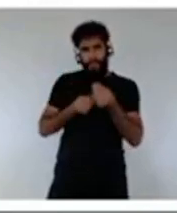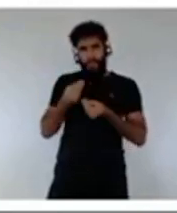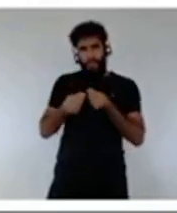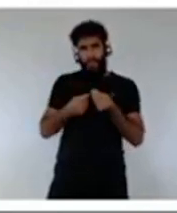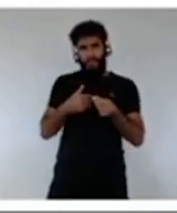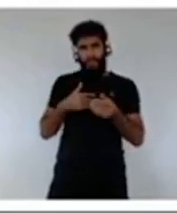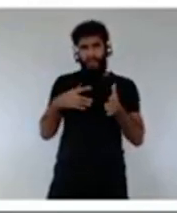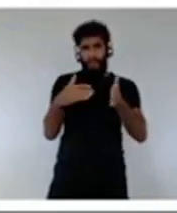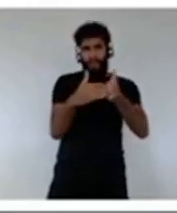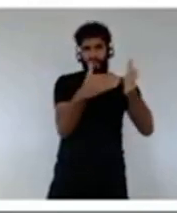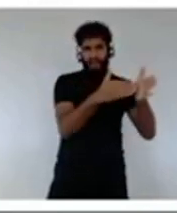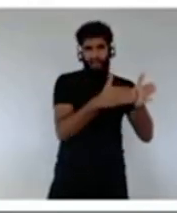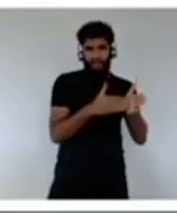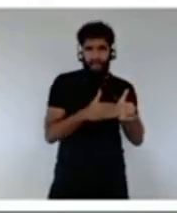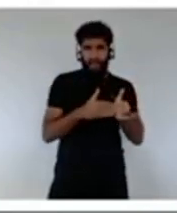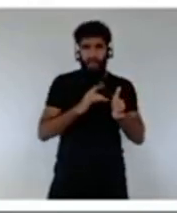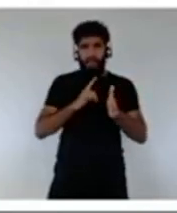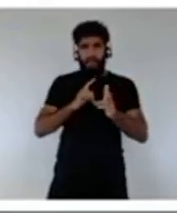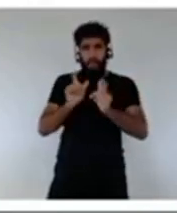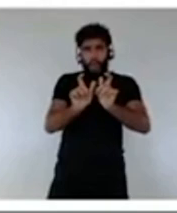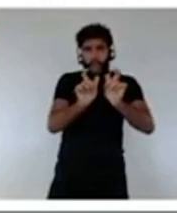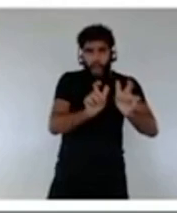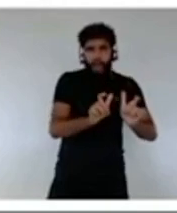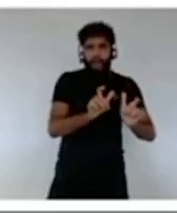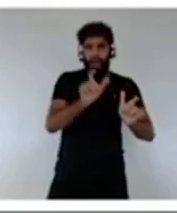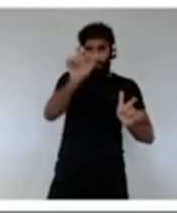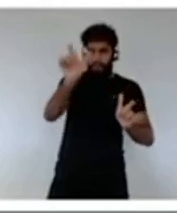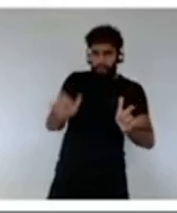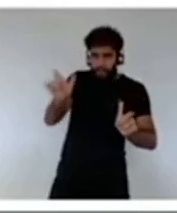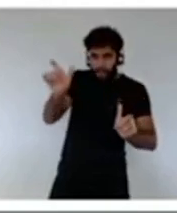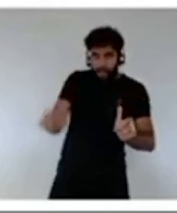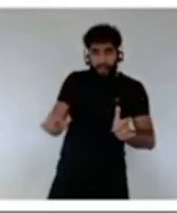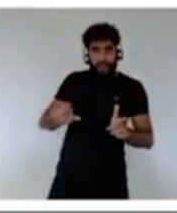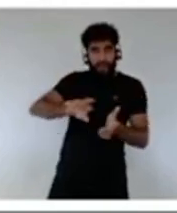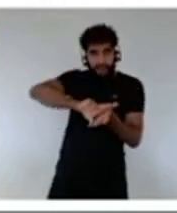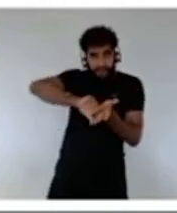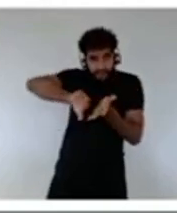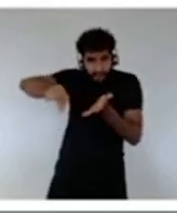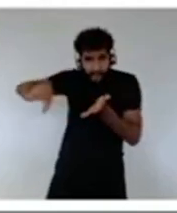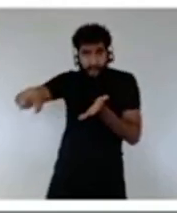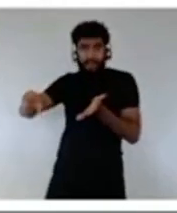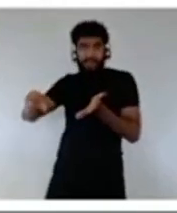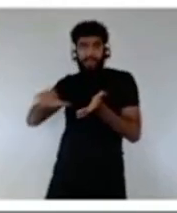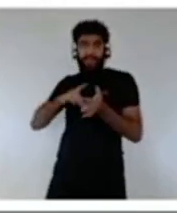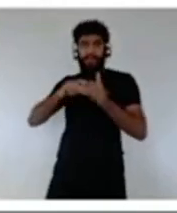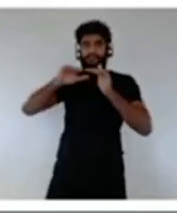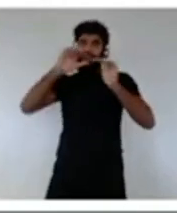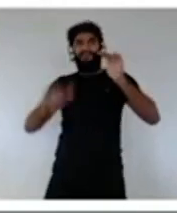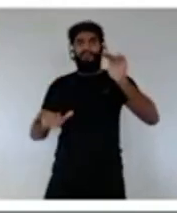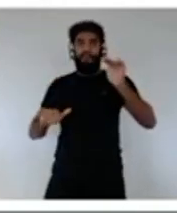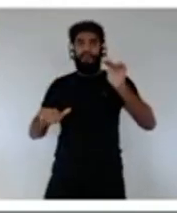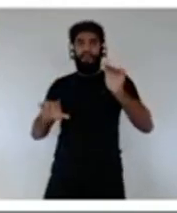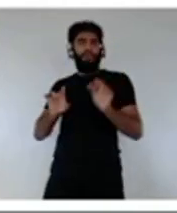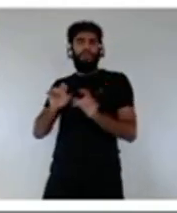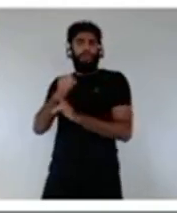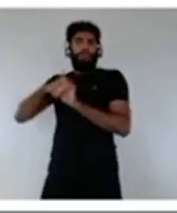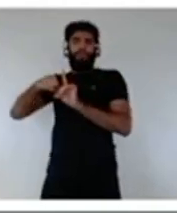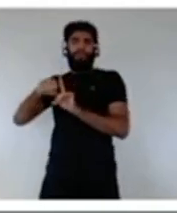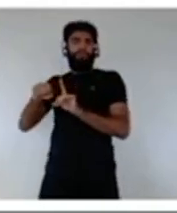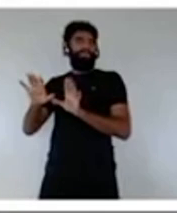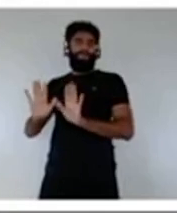um lugar onde existe um predomínio de pessoas com disfunção e com desvantagem, não só social, mas uma desvantagem